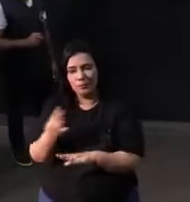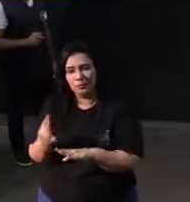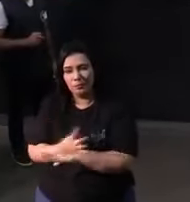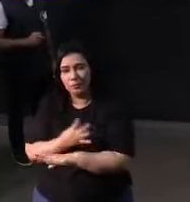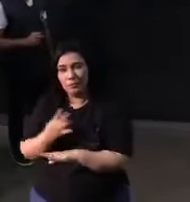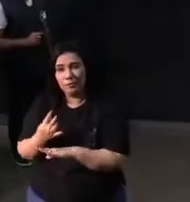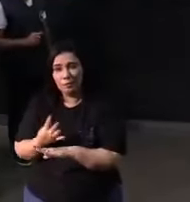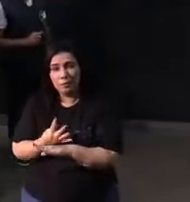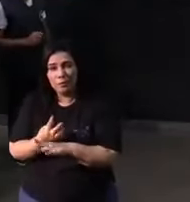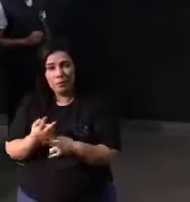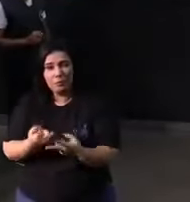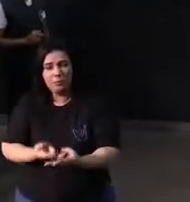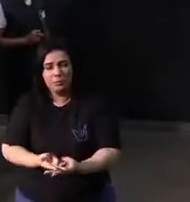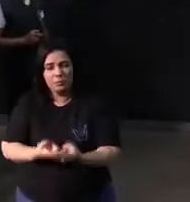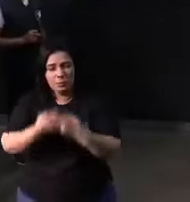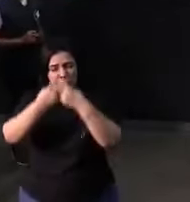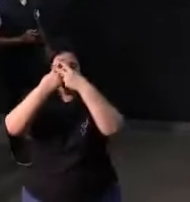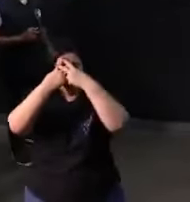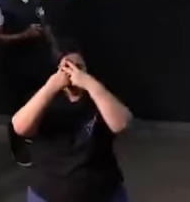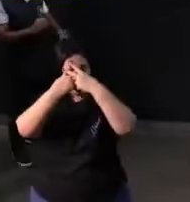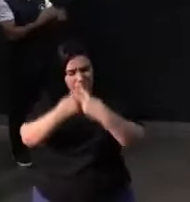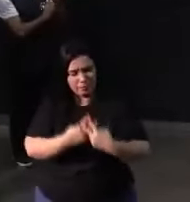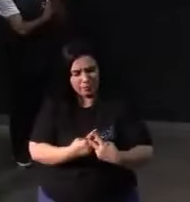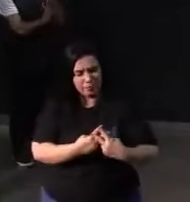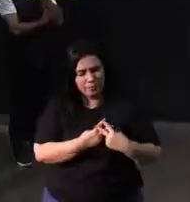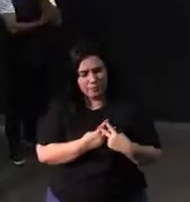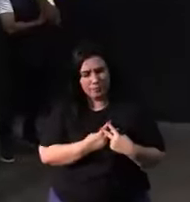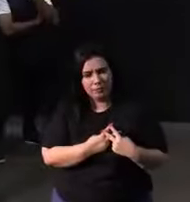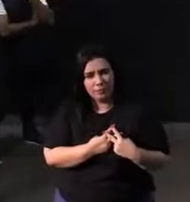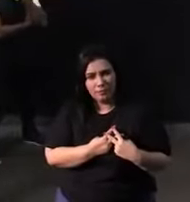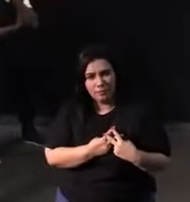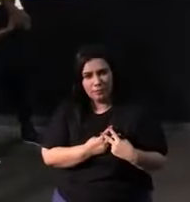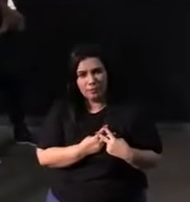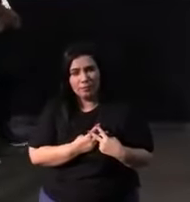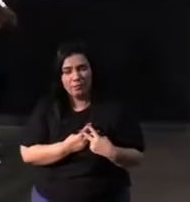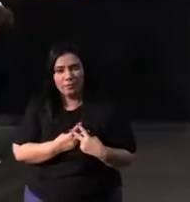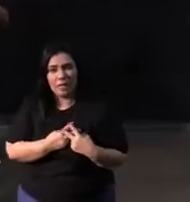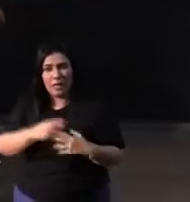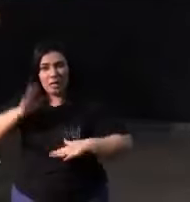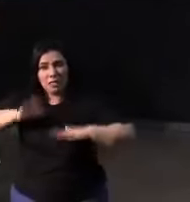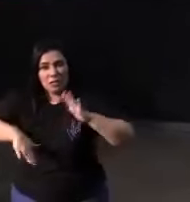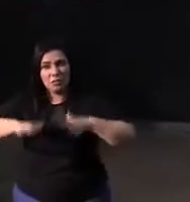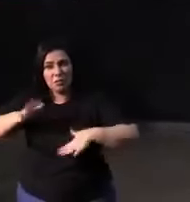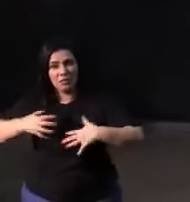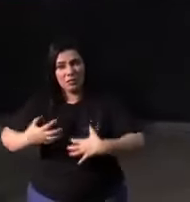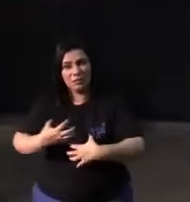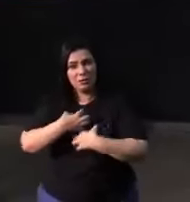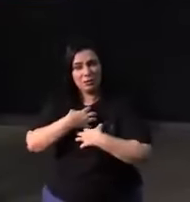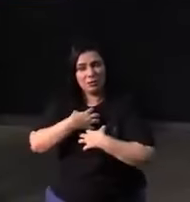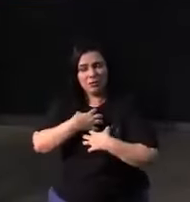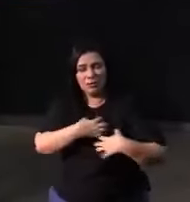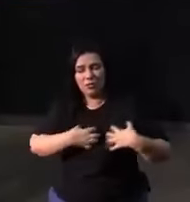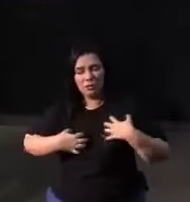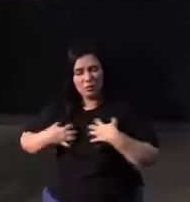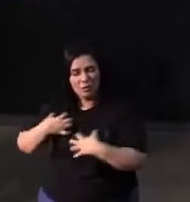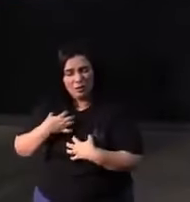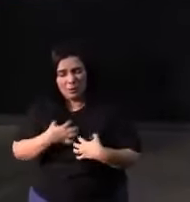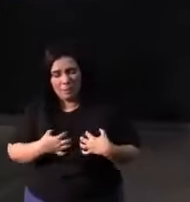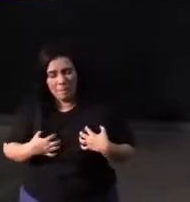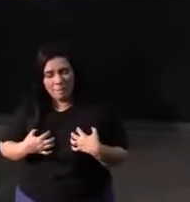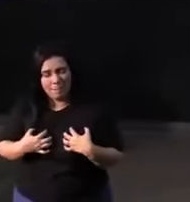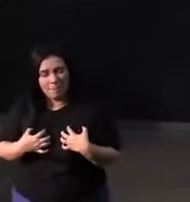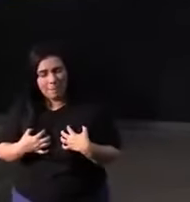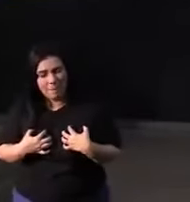As prisões estão sendo muito grandes. Está aprisionado no relacionamento, no sentimento.